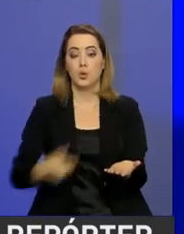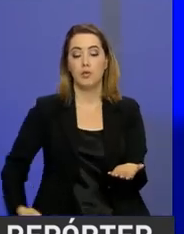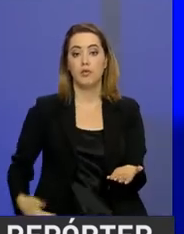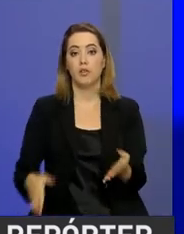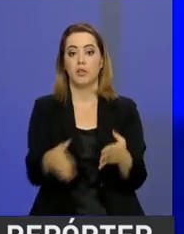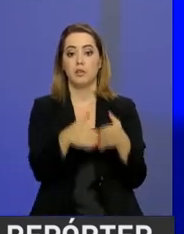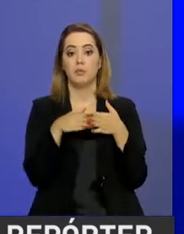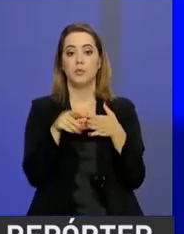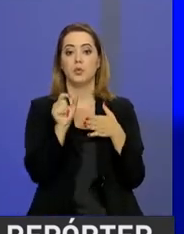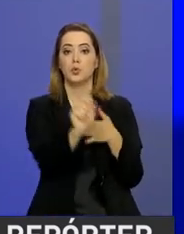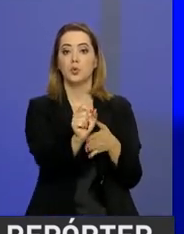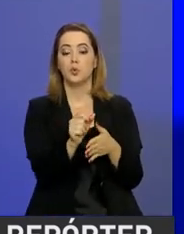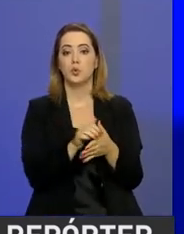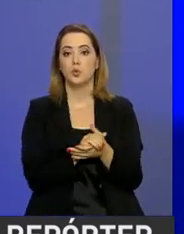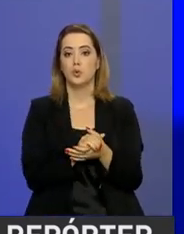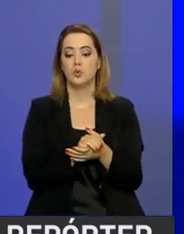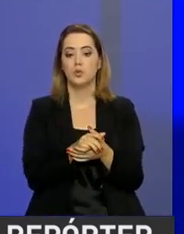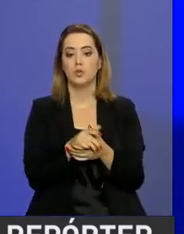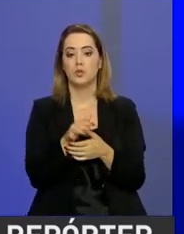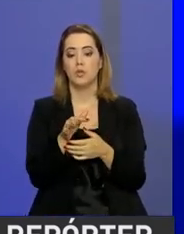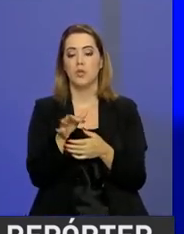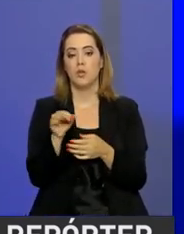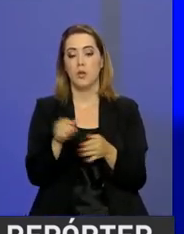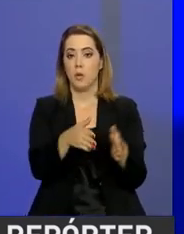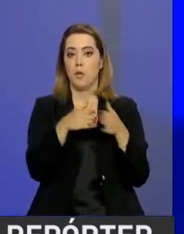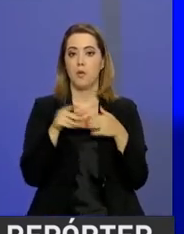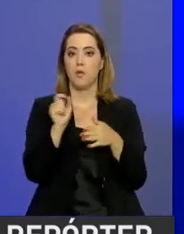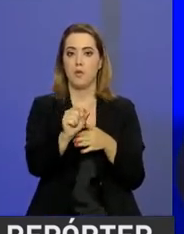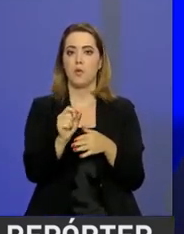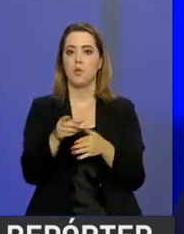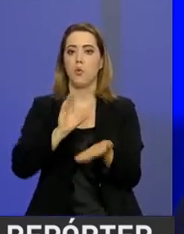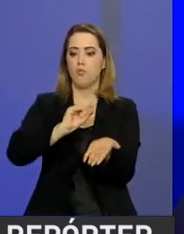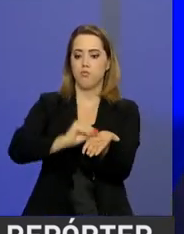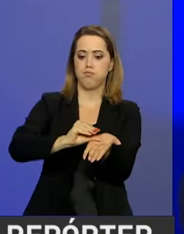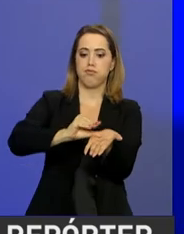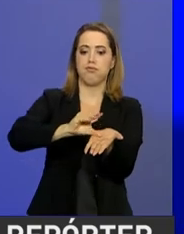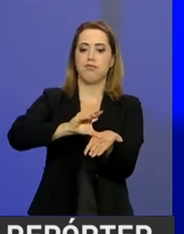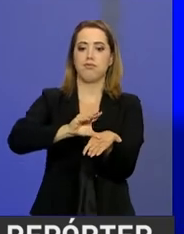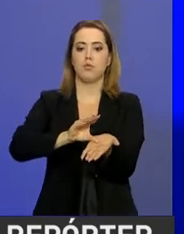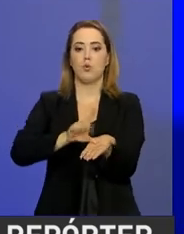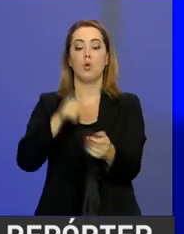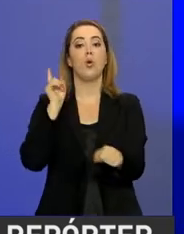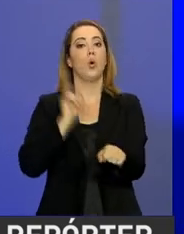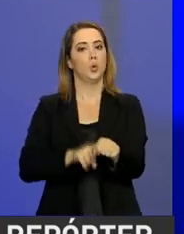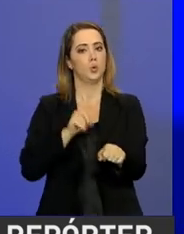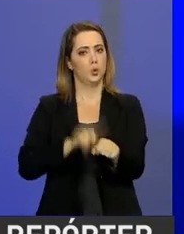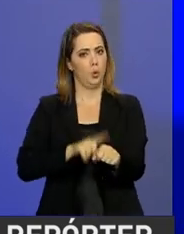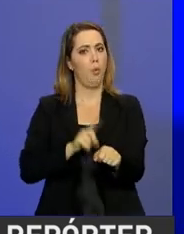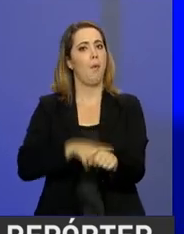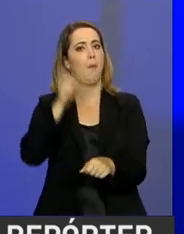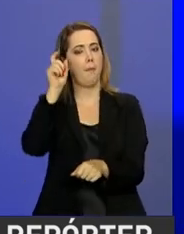viu, Fafá de Belém? Obteve exatamente essas verbas extraordinárias no momento de arroxo, no momento de aperto.